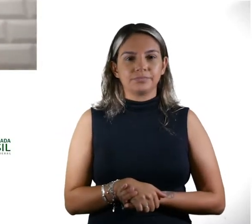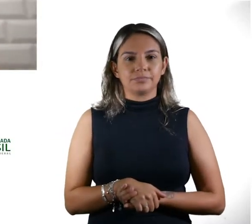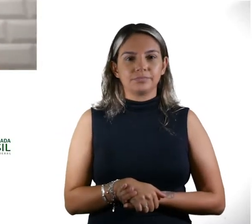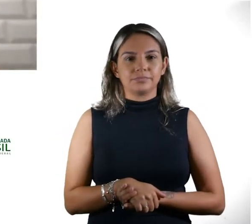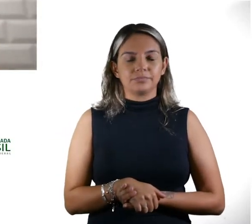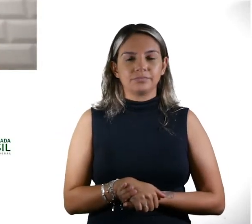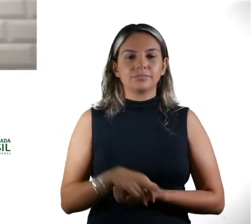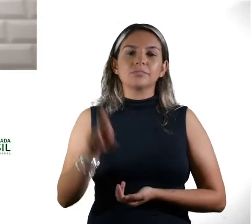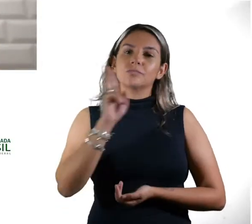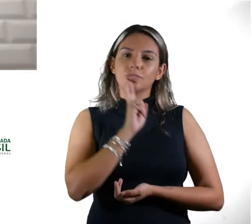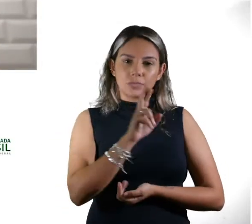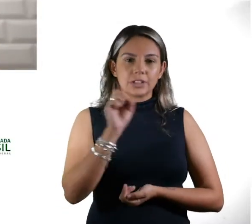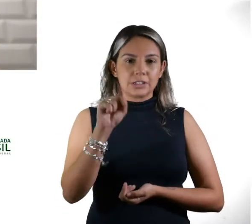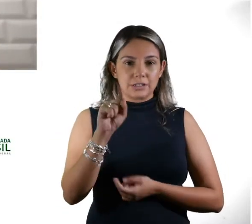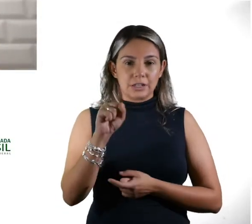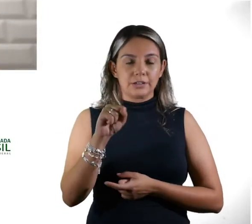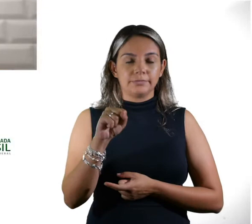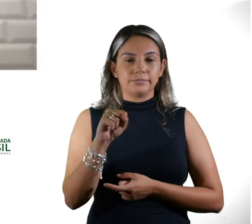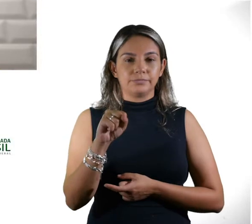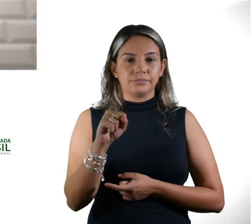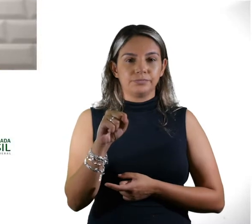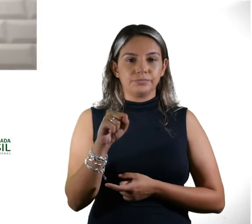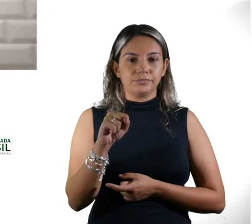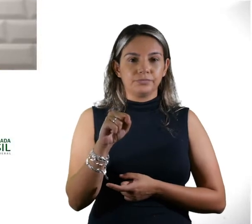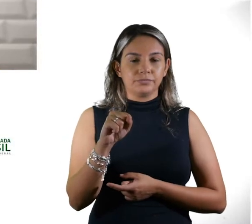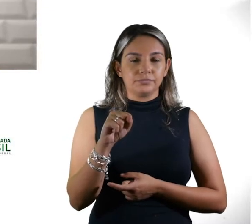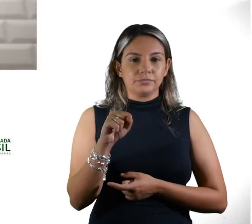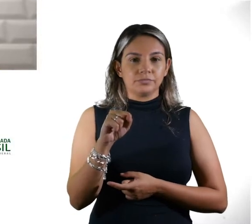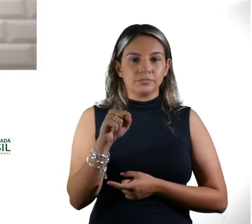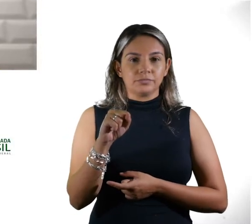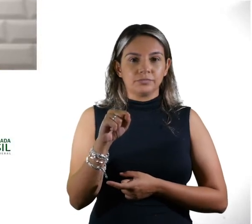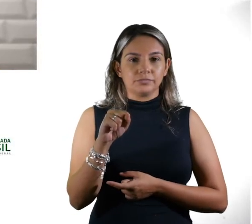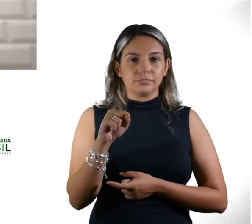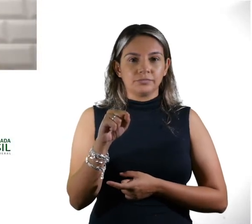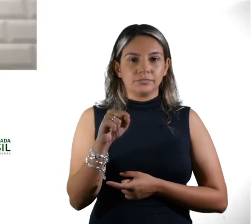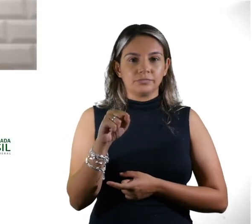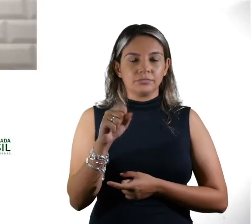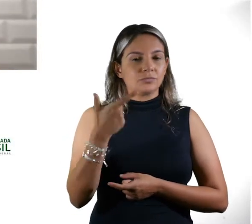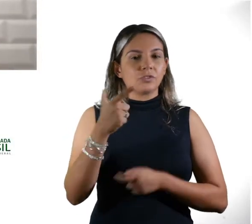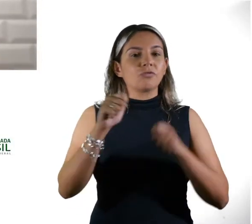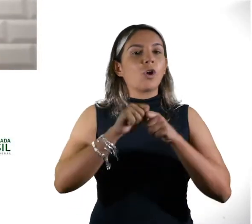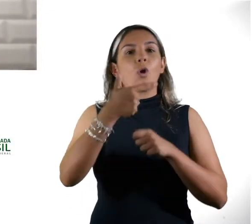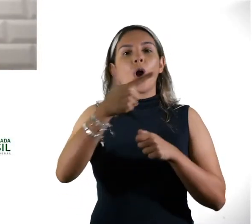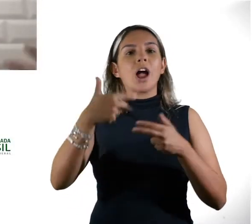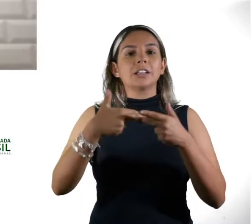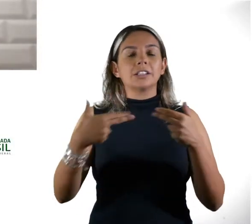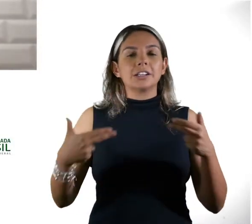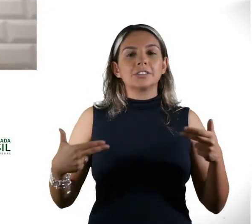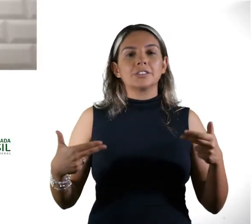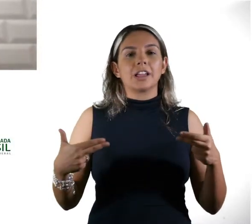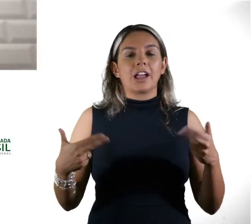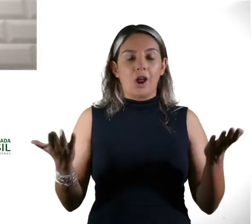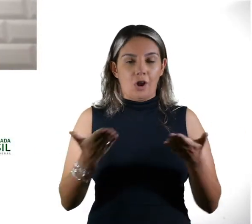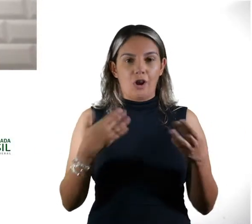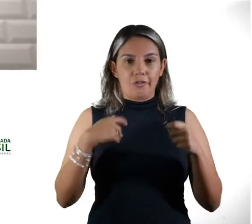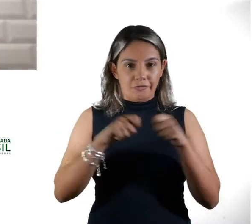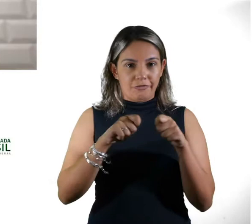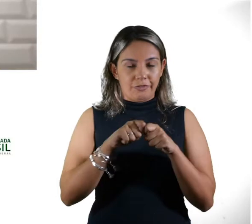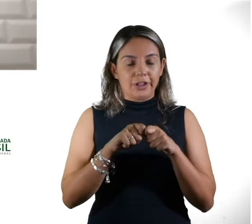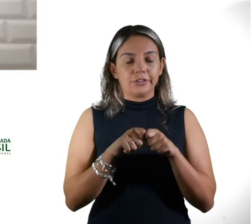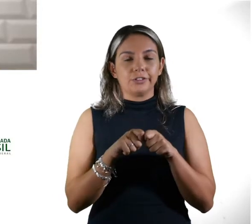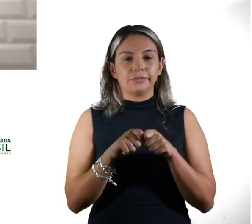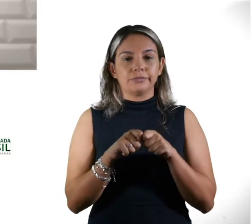Sim, até porque vou dizer, porque ultimamente não tenho feito outra coisa senão, sobretudo agora, nestes